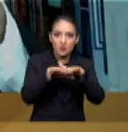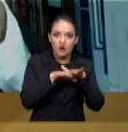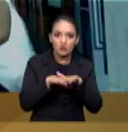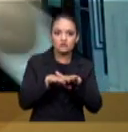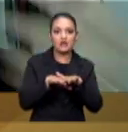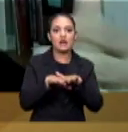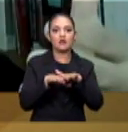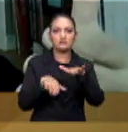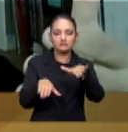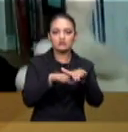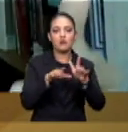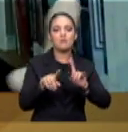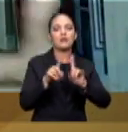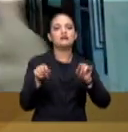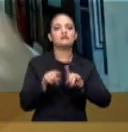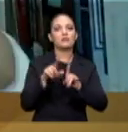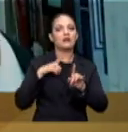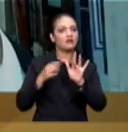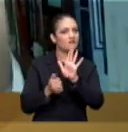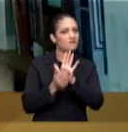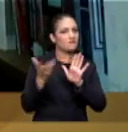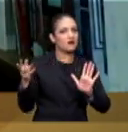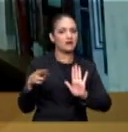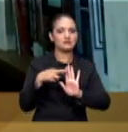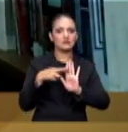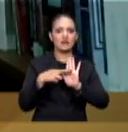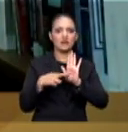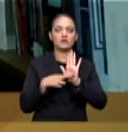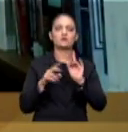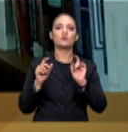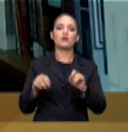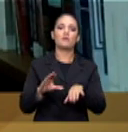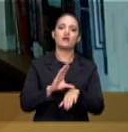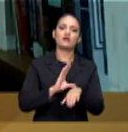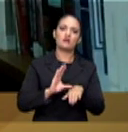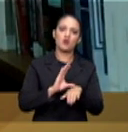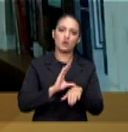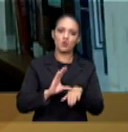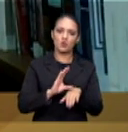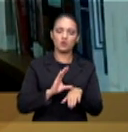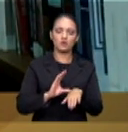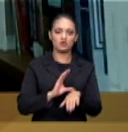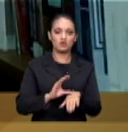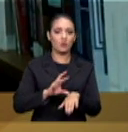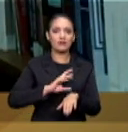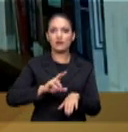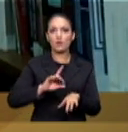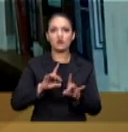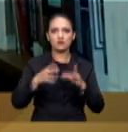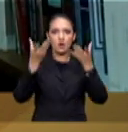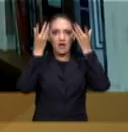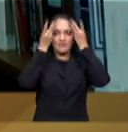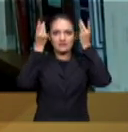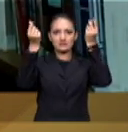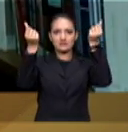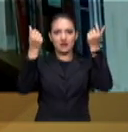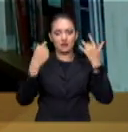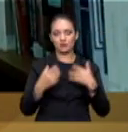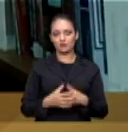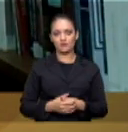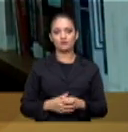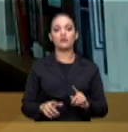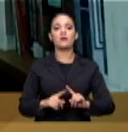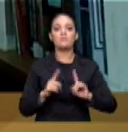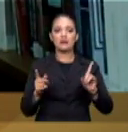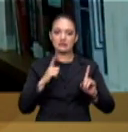estabeleceu uma série de instrumentos para que esse desejo constitucional não ficasse apenas no plano abstrato da lei fundamental,